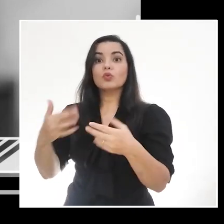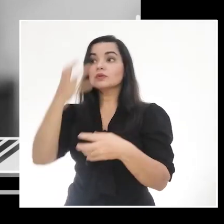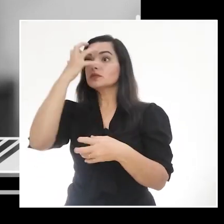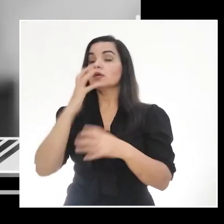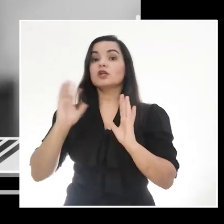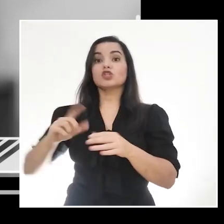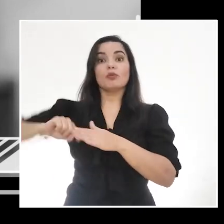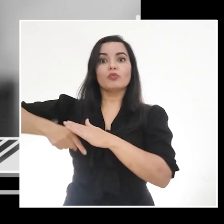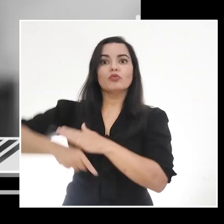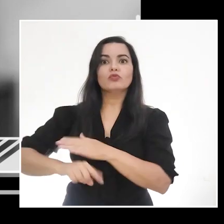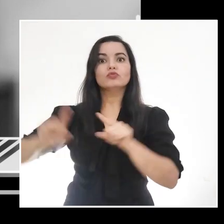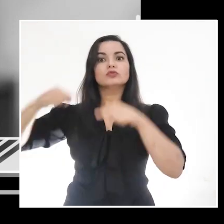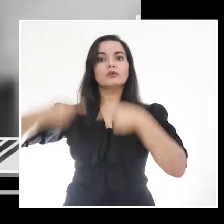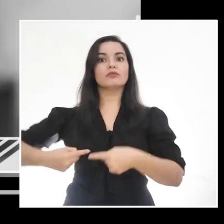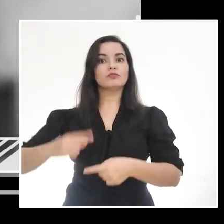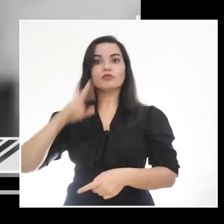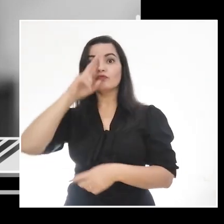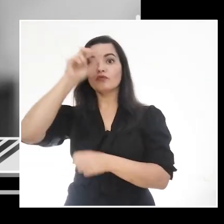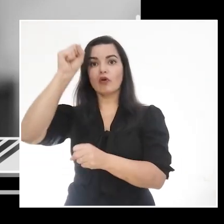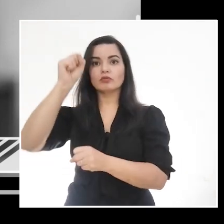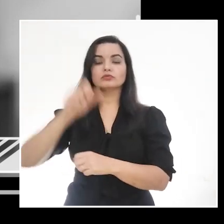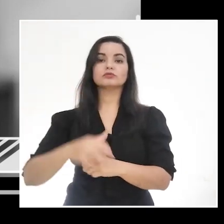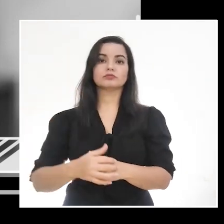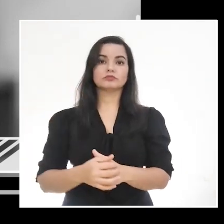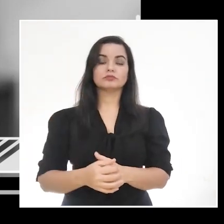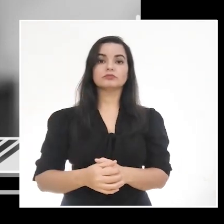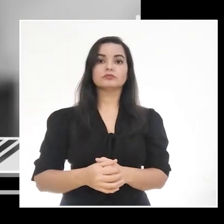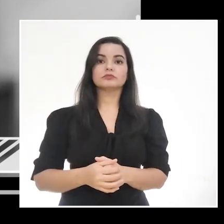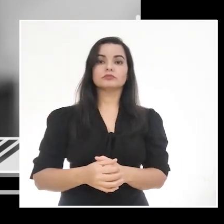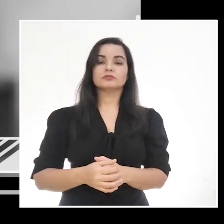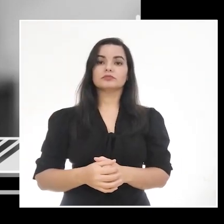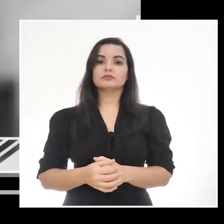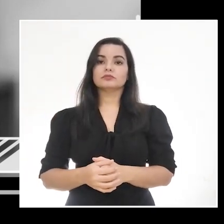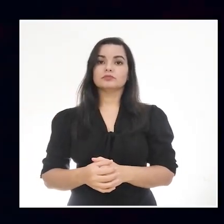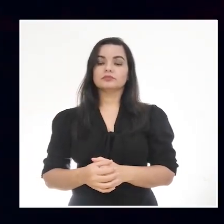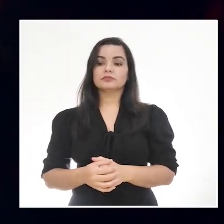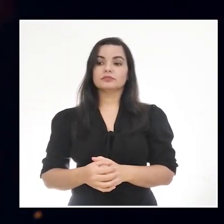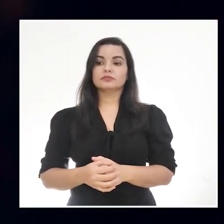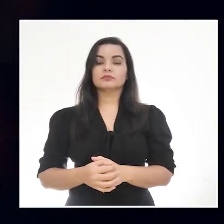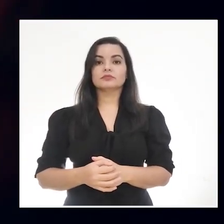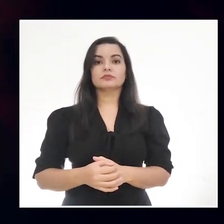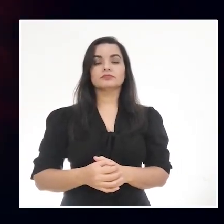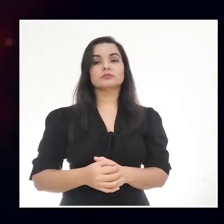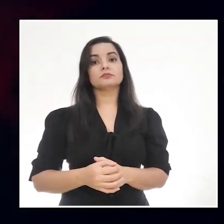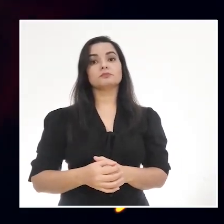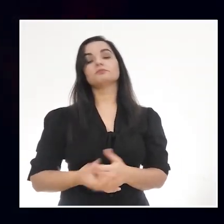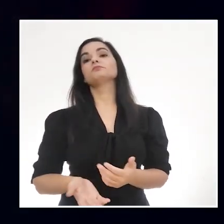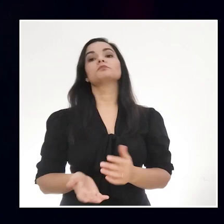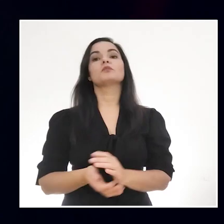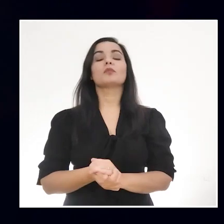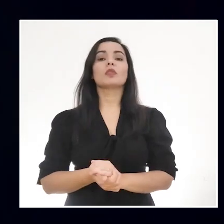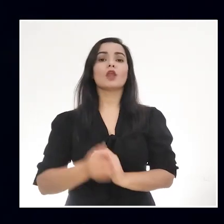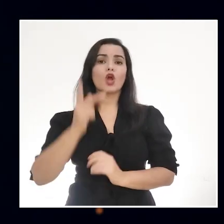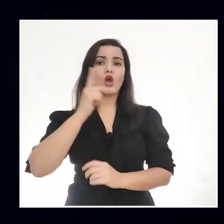estava envolvido com questões tão sérias, tão profundas e tão desafiadoras.